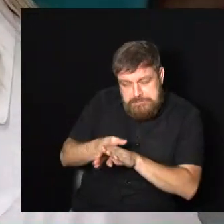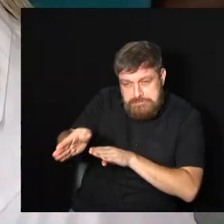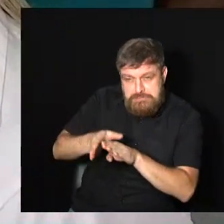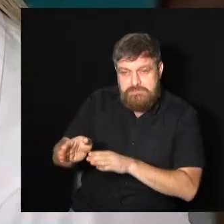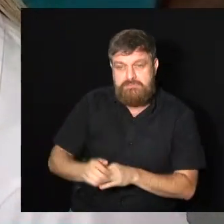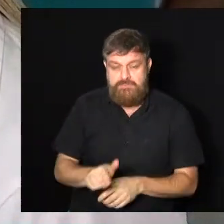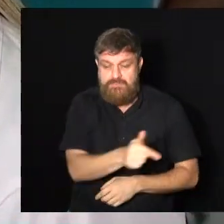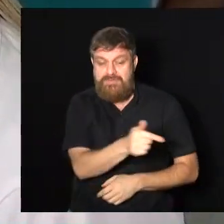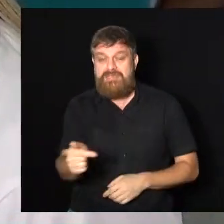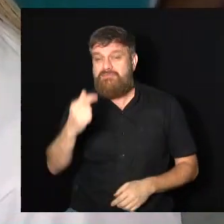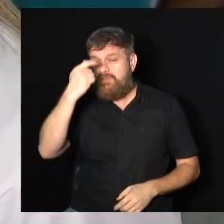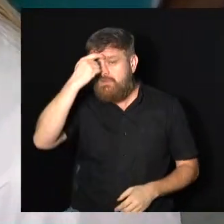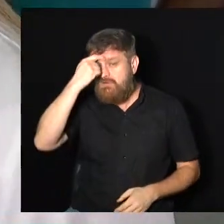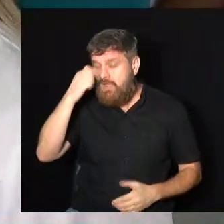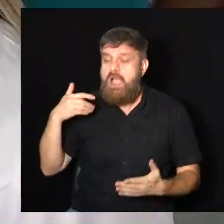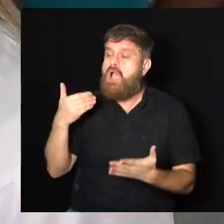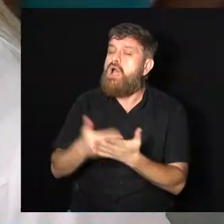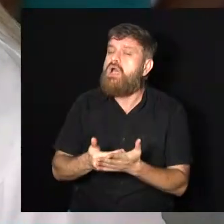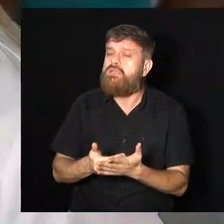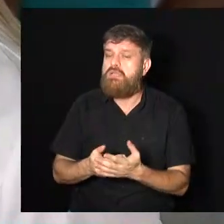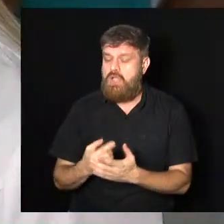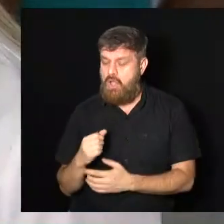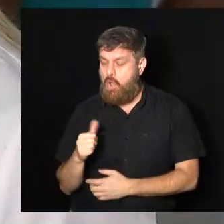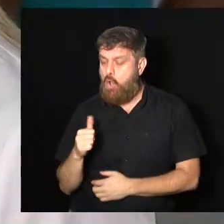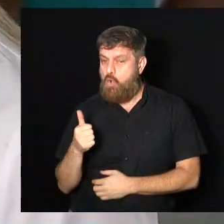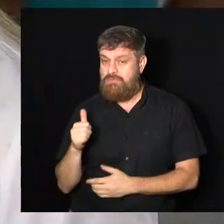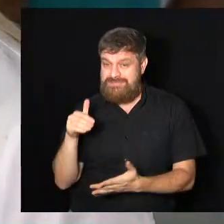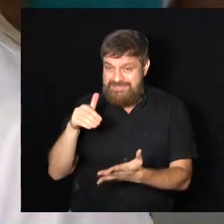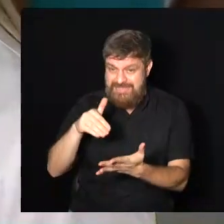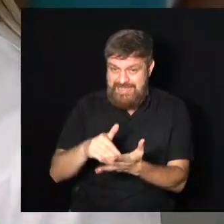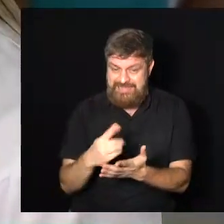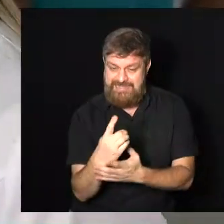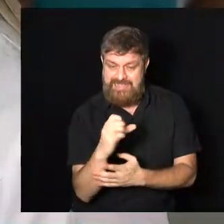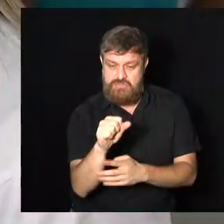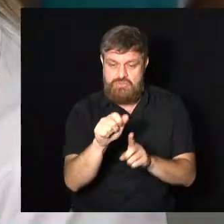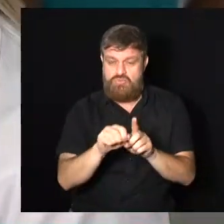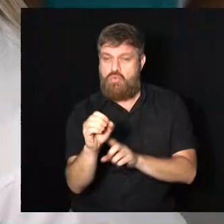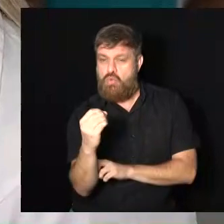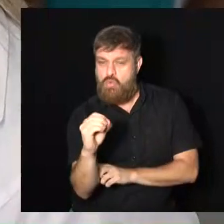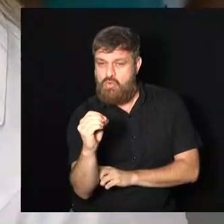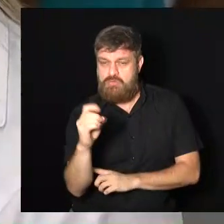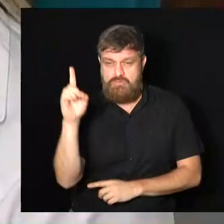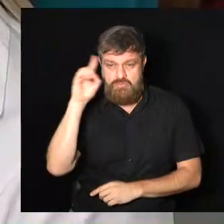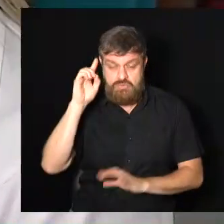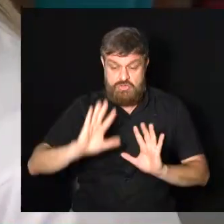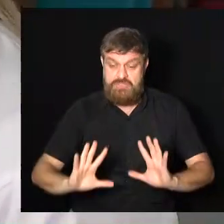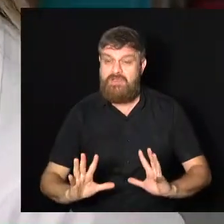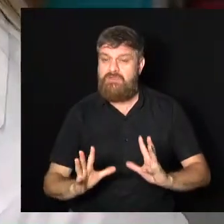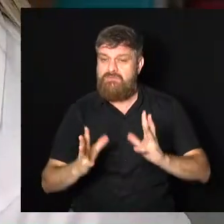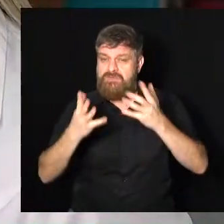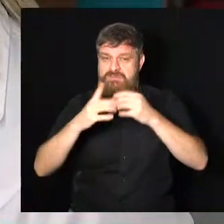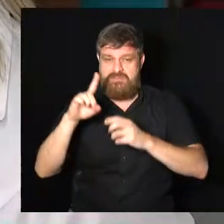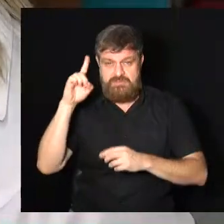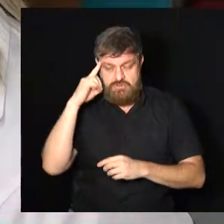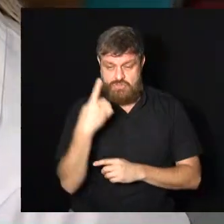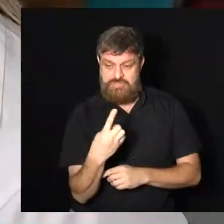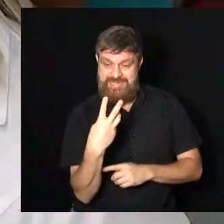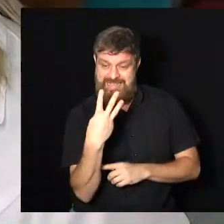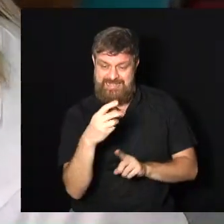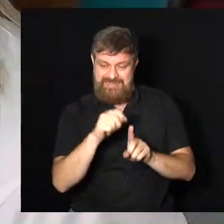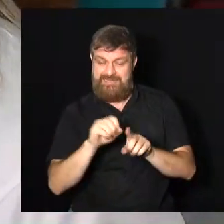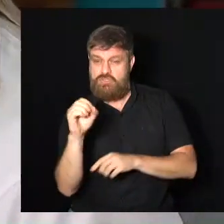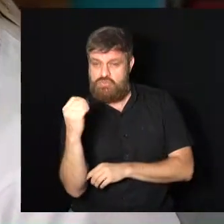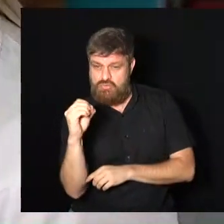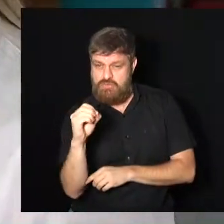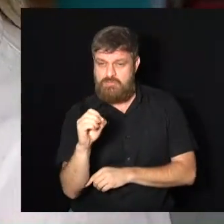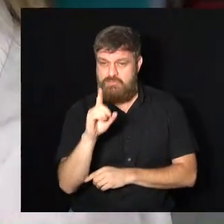de conscientização vai até quando? É de 11 a 18 de outubro, embora o dia seja comemorado no dia 13 de outubro. A Rede